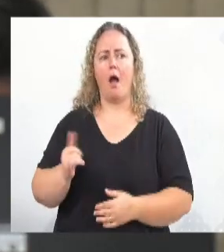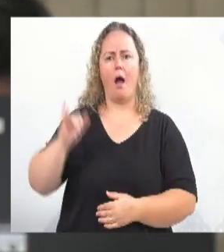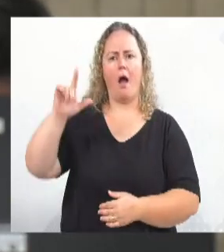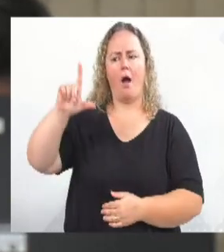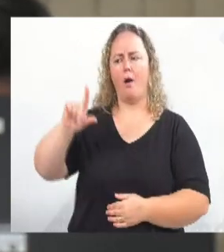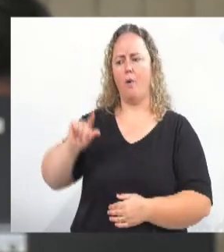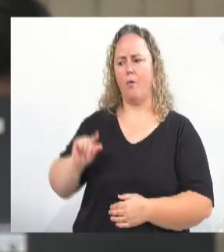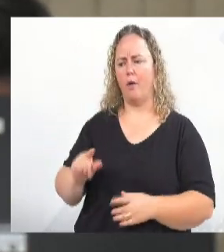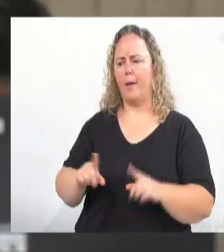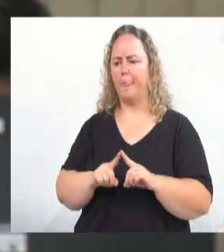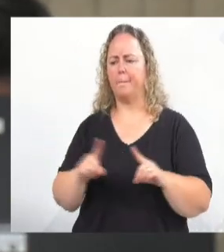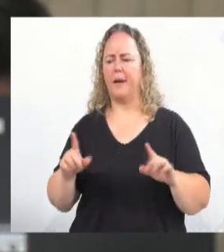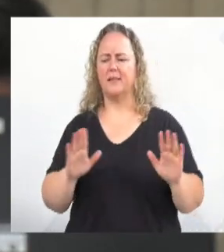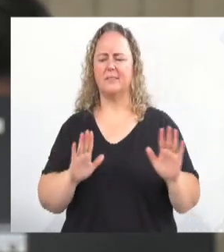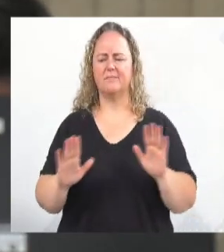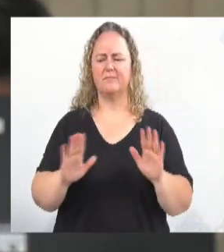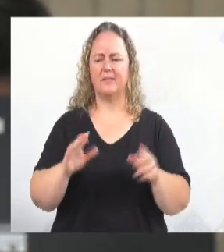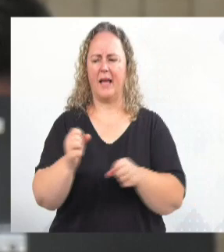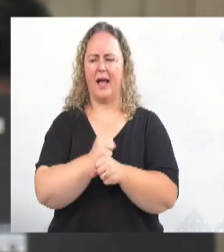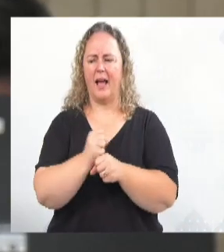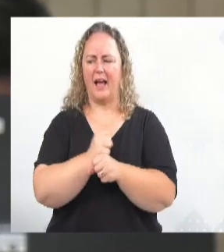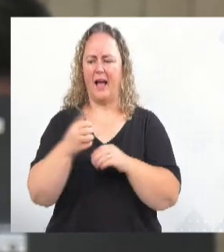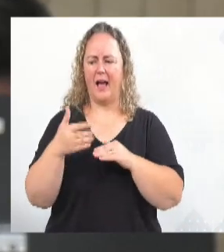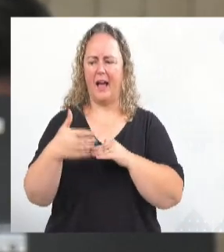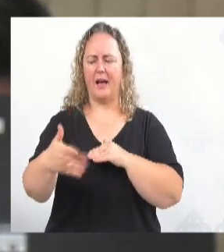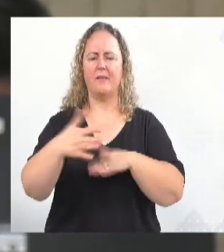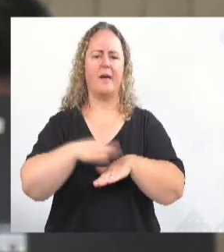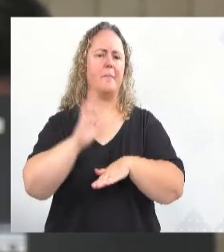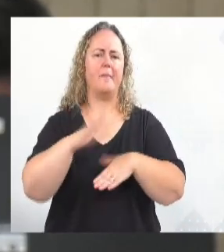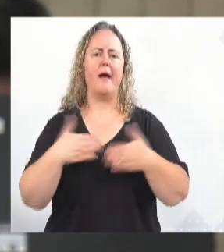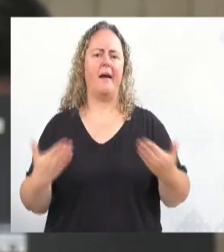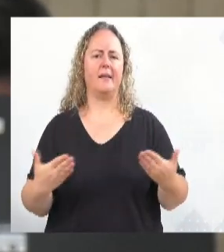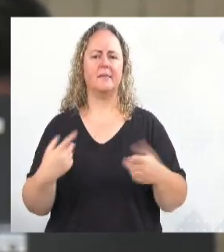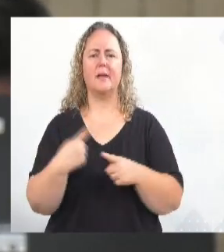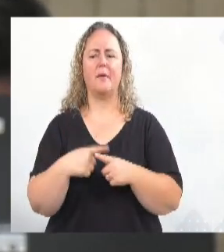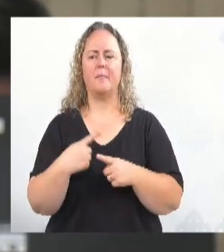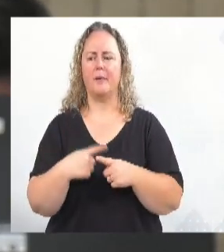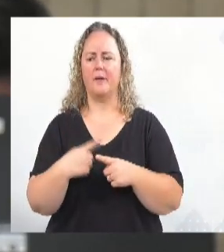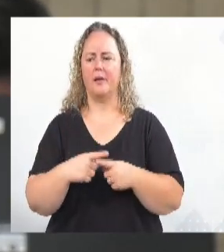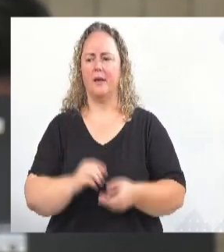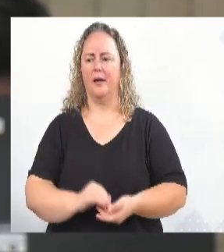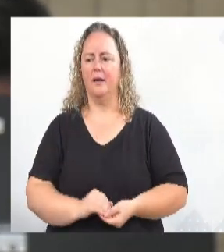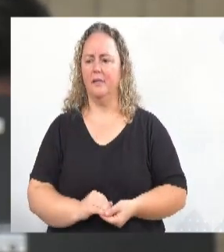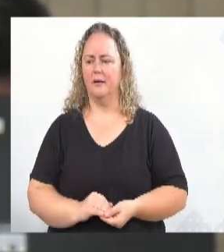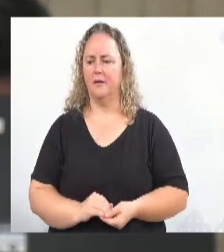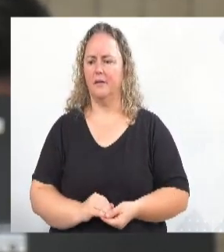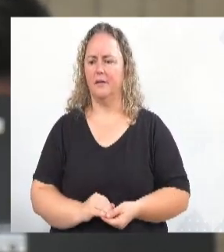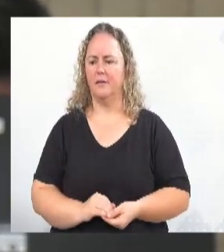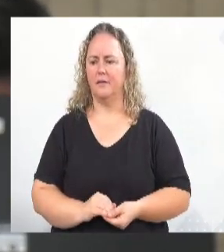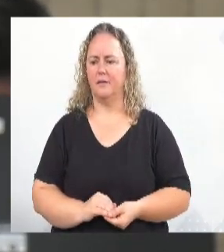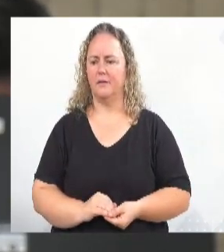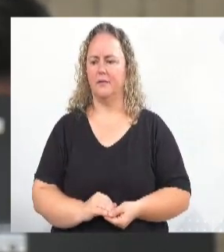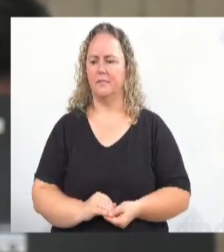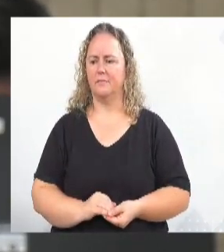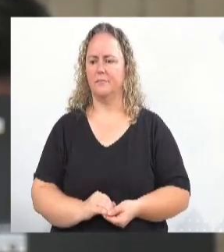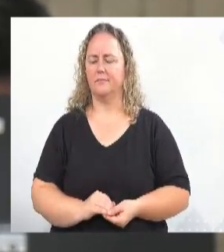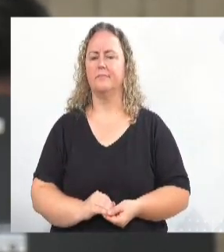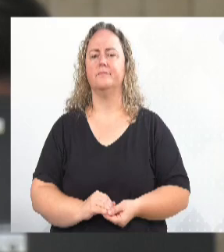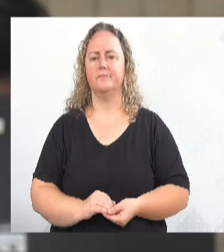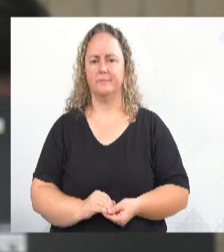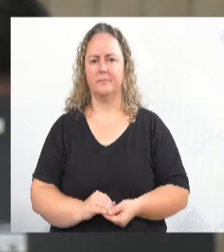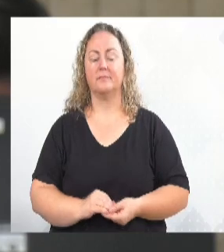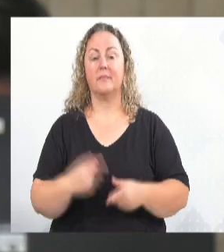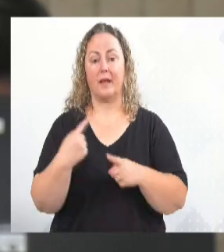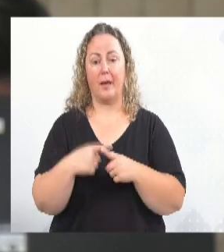mas as perspectivas eram que os próximos anos iriam aumentar. Por quê? Justamente porque se previa, dentro de uma análise econômica